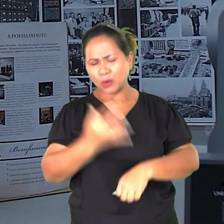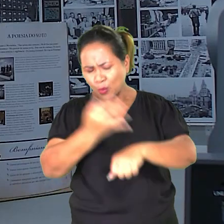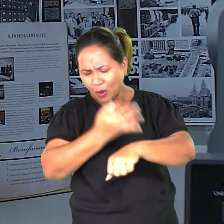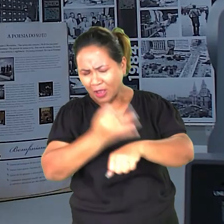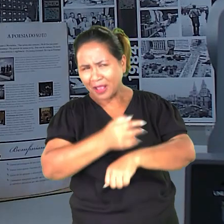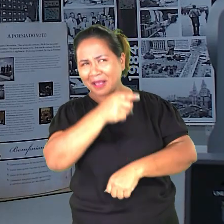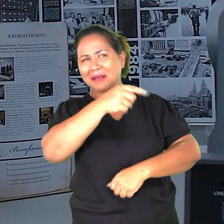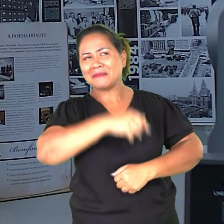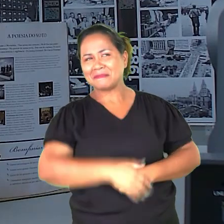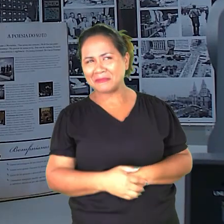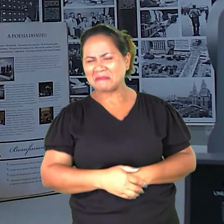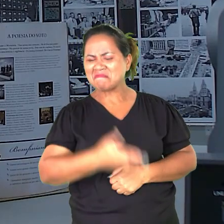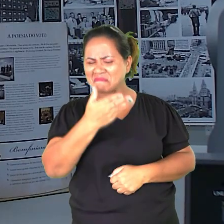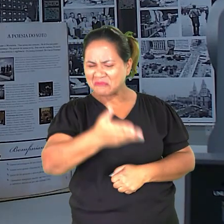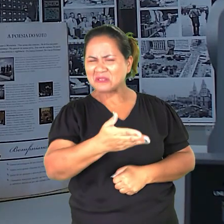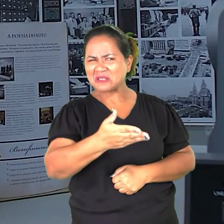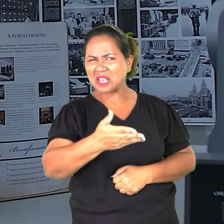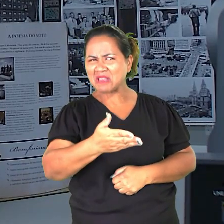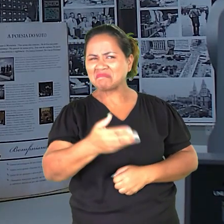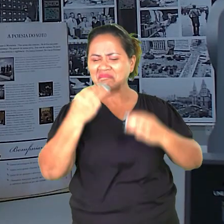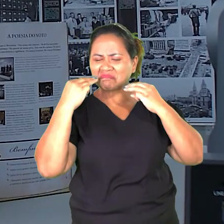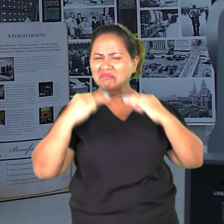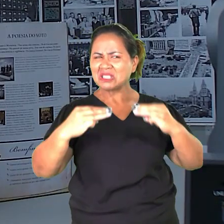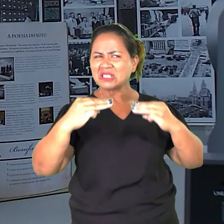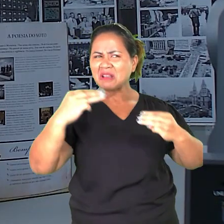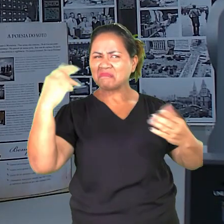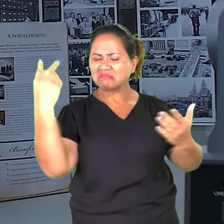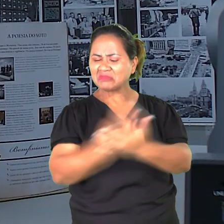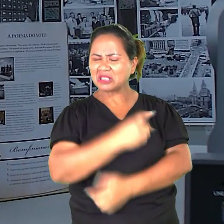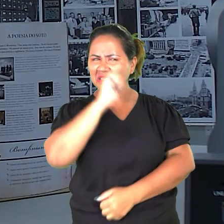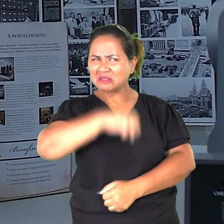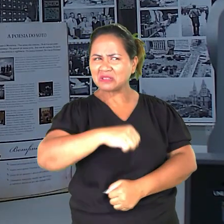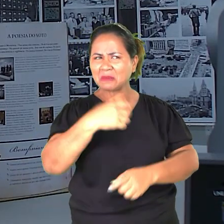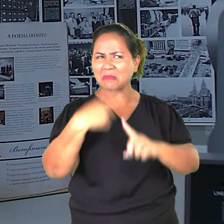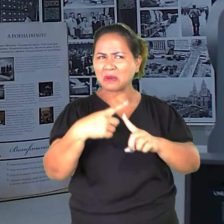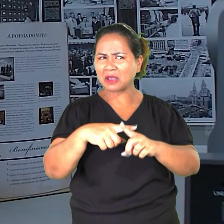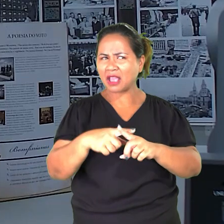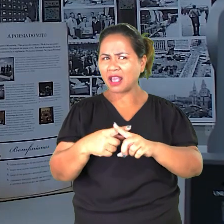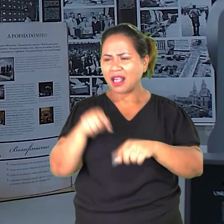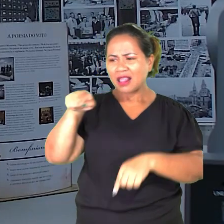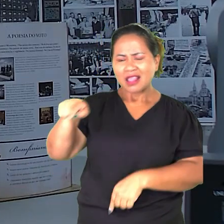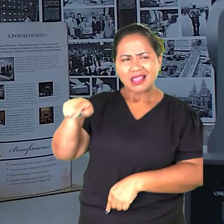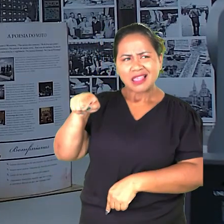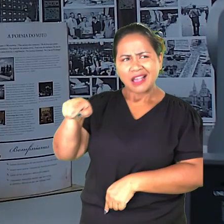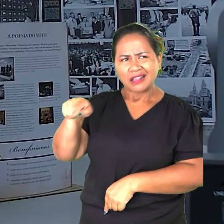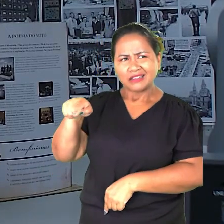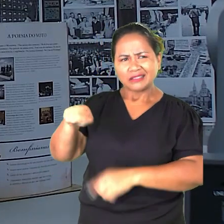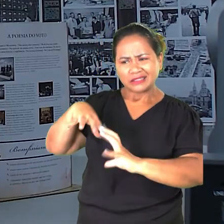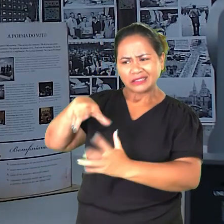poeta Paulo, a missão foi finalmente cumprida graças a outro Paulo, Paulo Galizia.